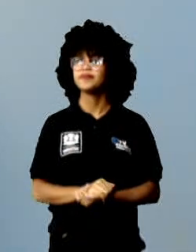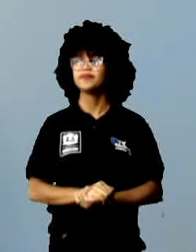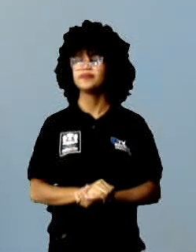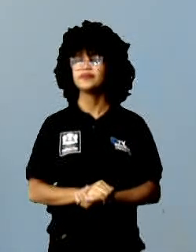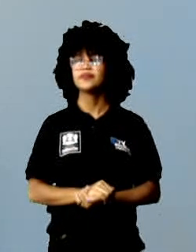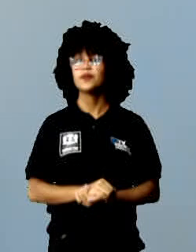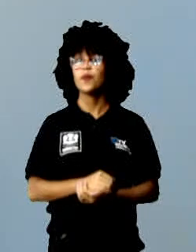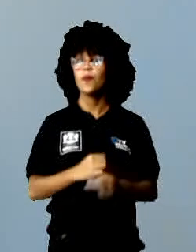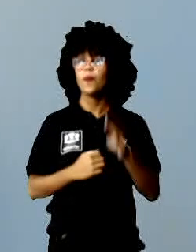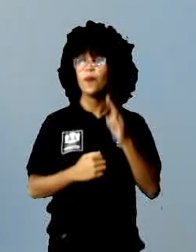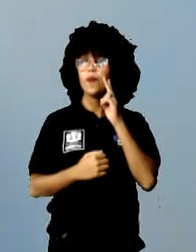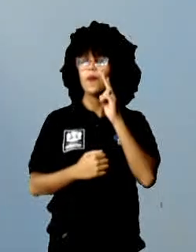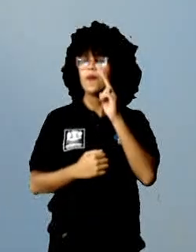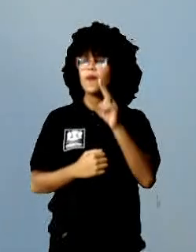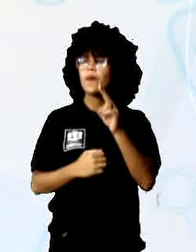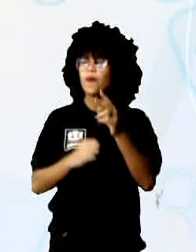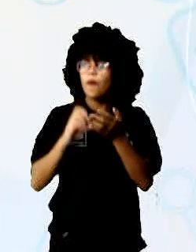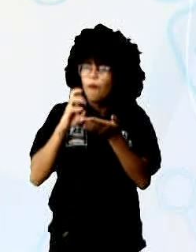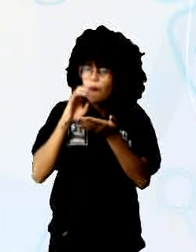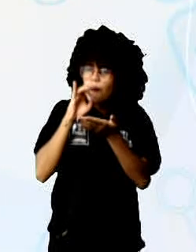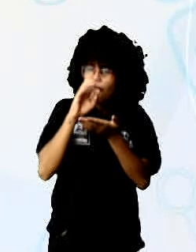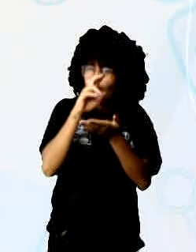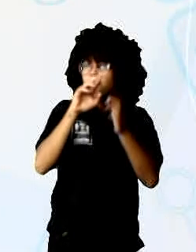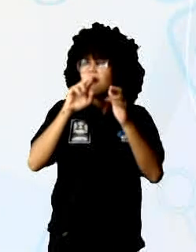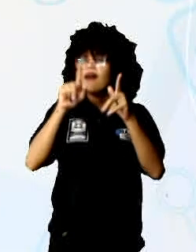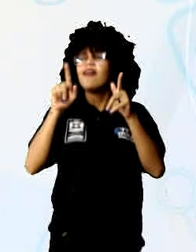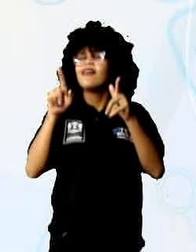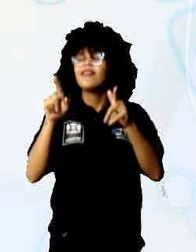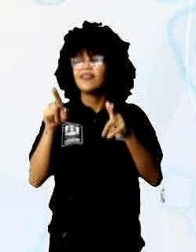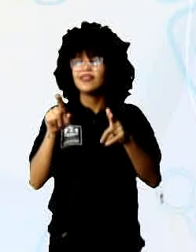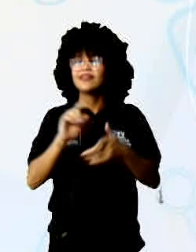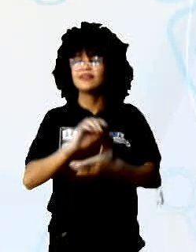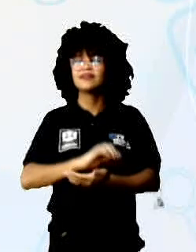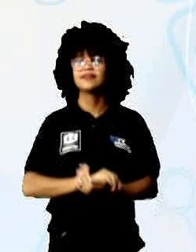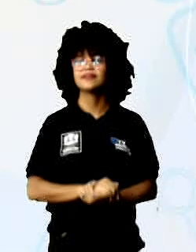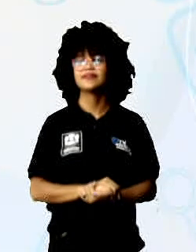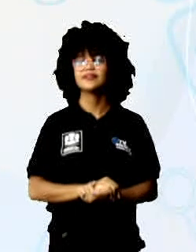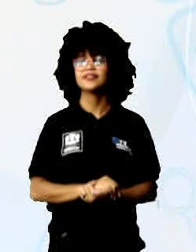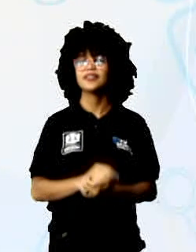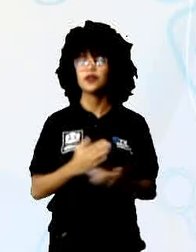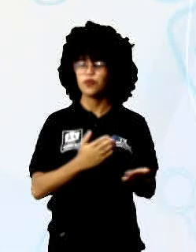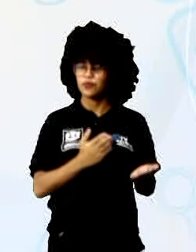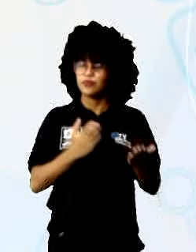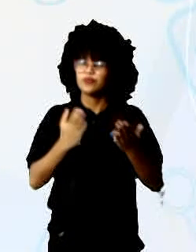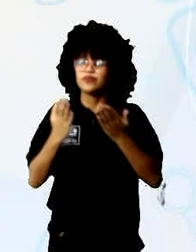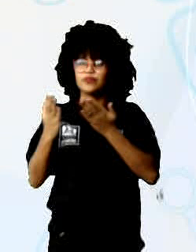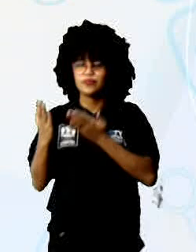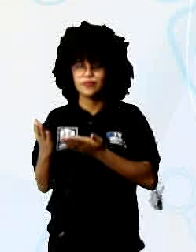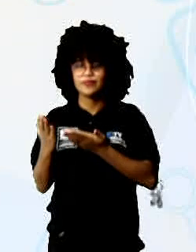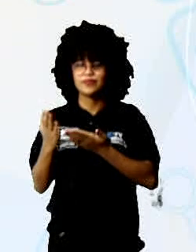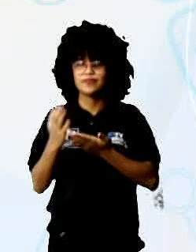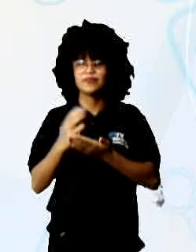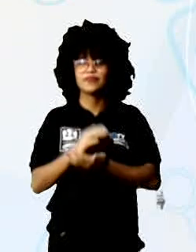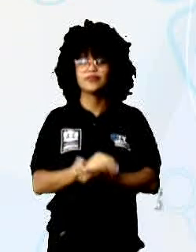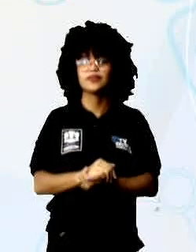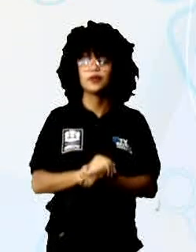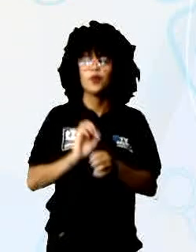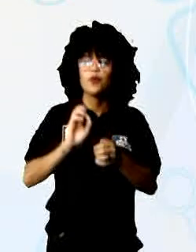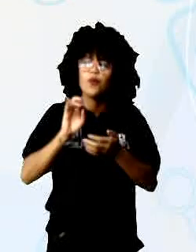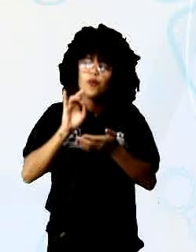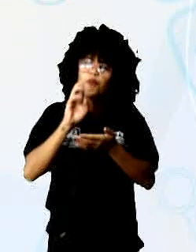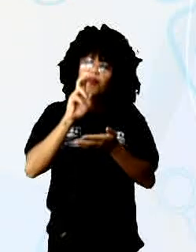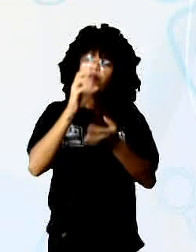olha aí que bichinho diferente gente eu trouxe para vocês um